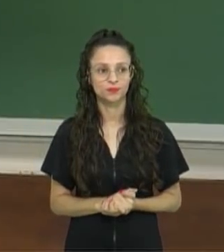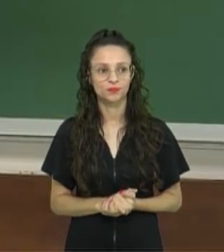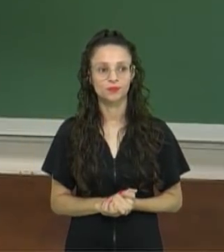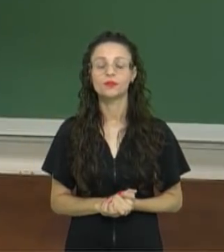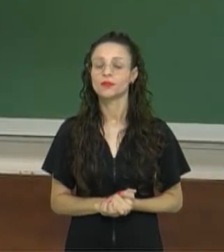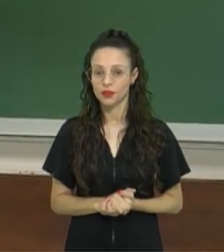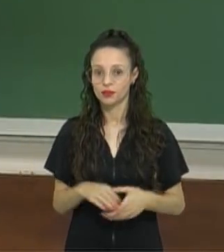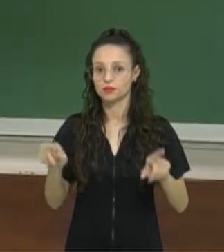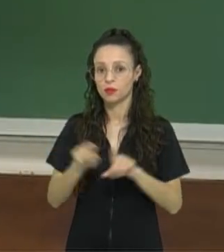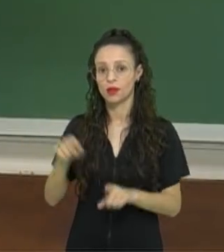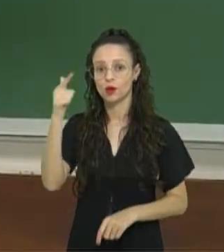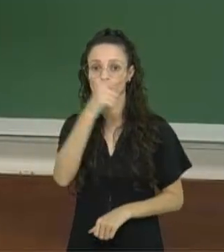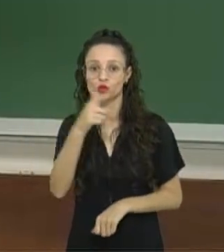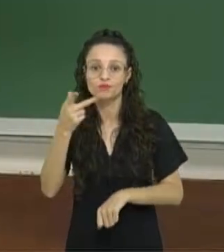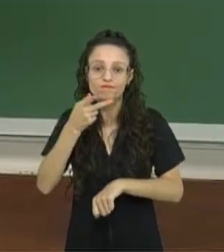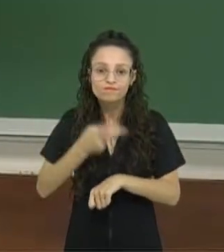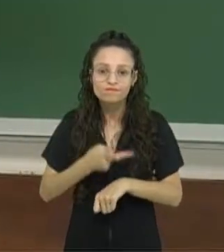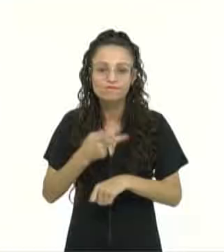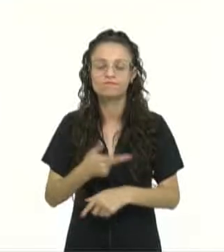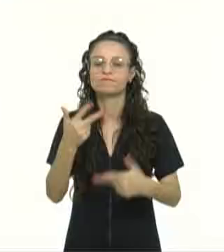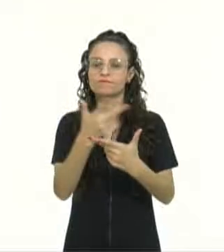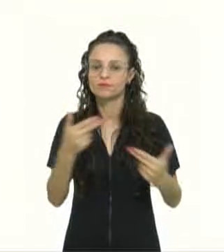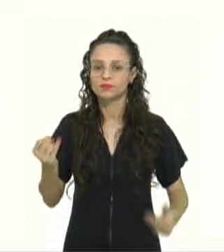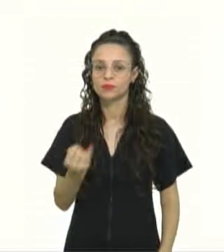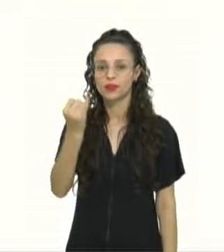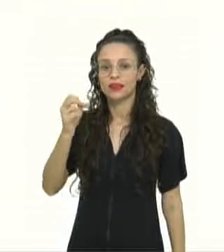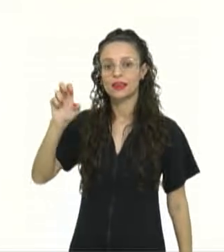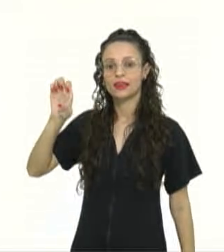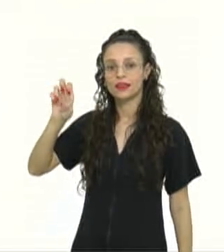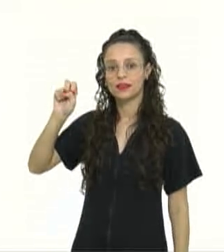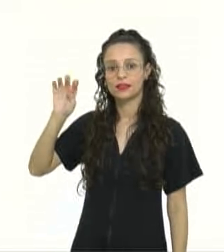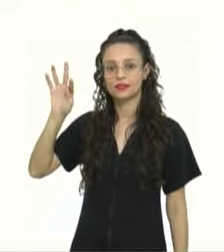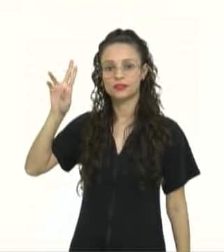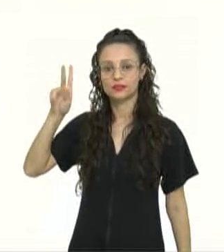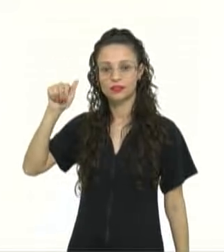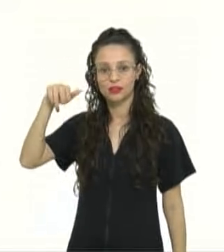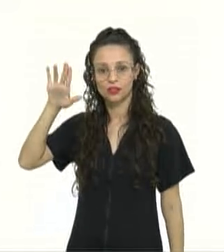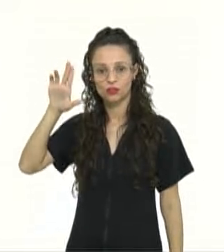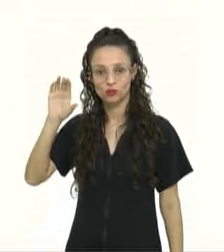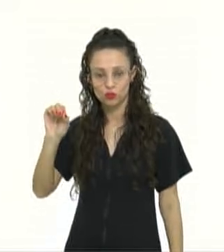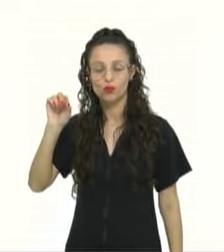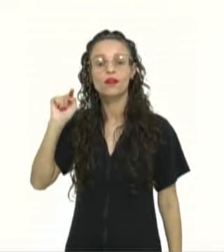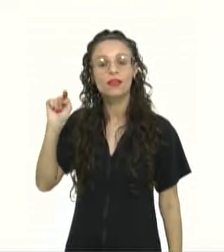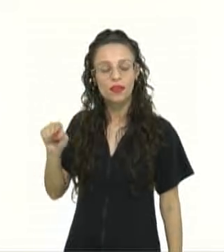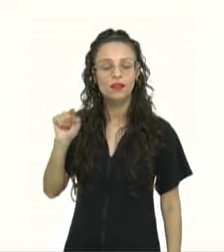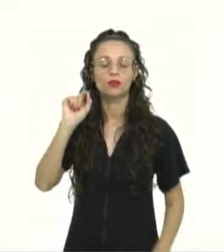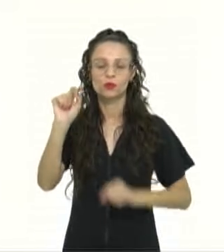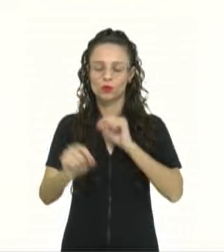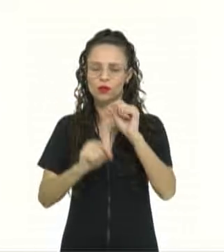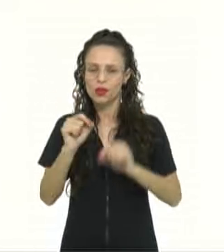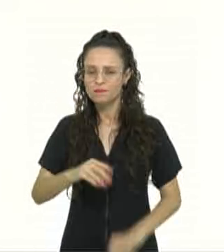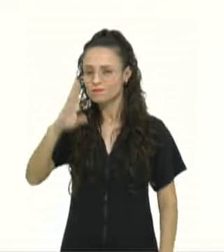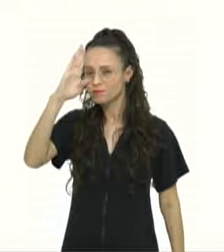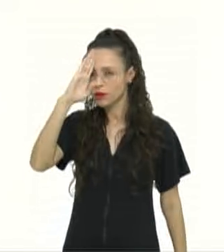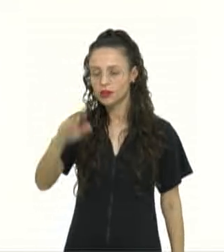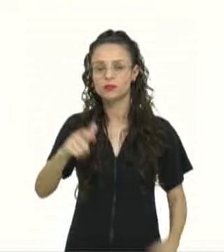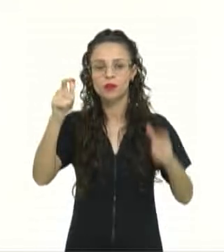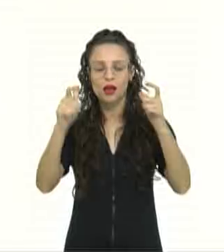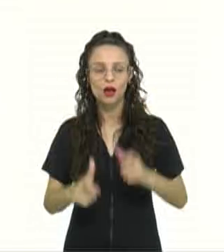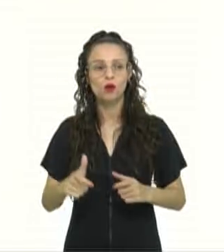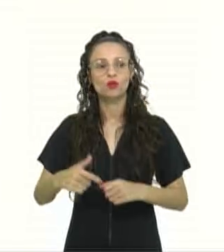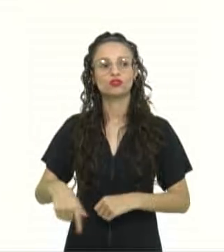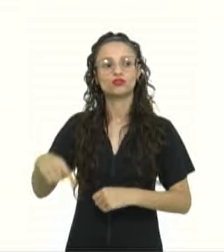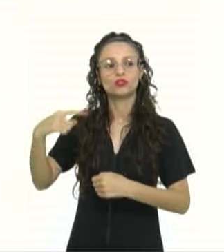Outro produto também muito importante, estânio ou cassiterita. Ele é produzido principalmente em